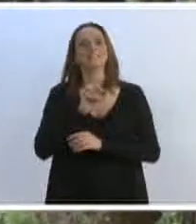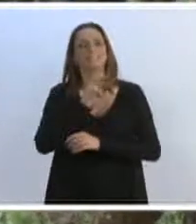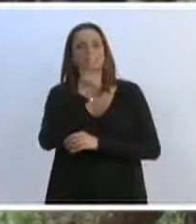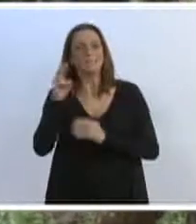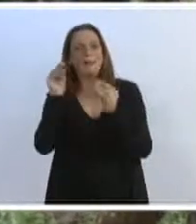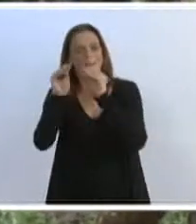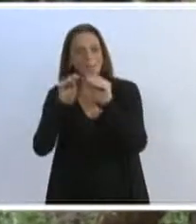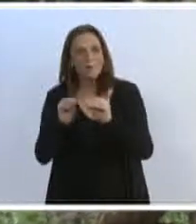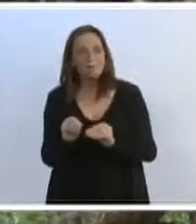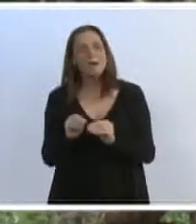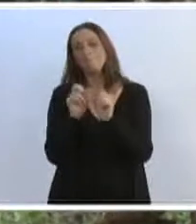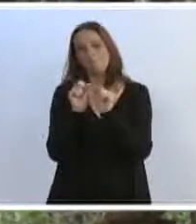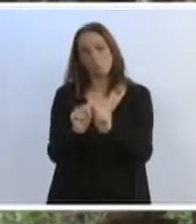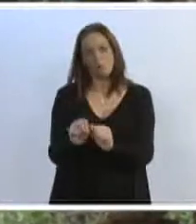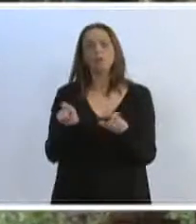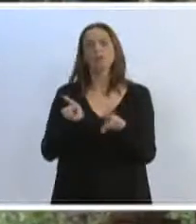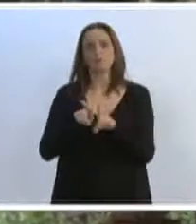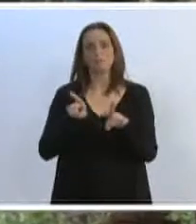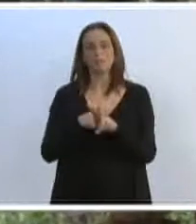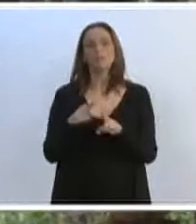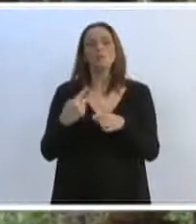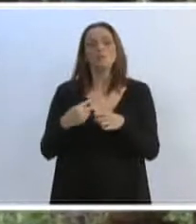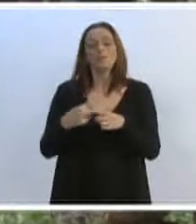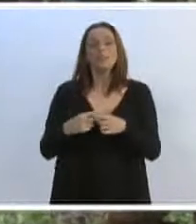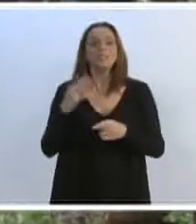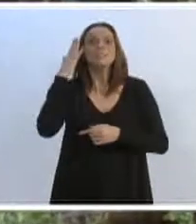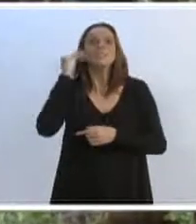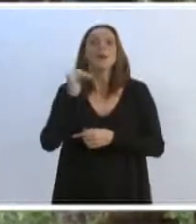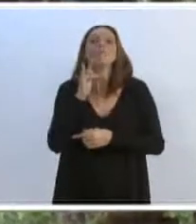historiadores, pesquisadores e principalmente para toda a comunidade do Vale.